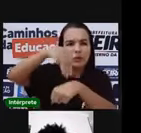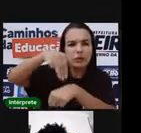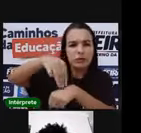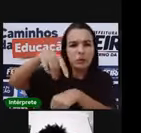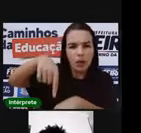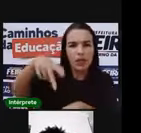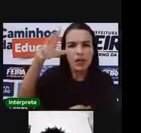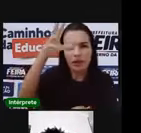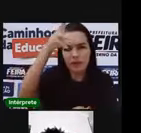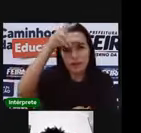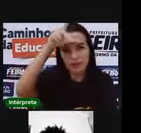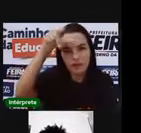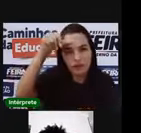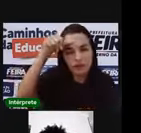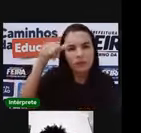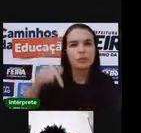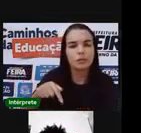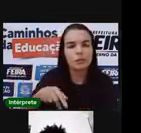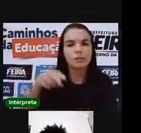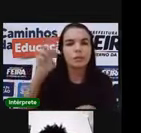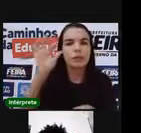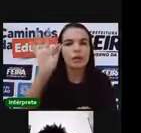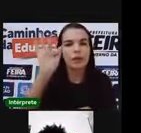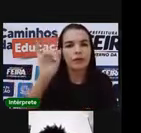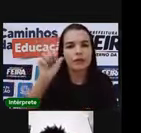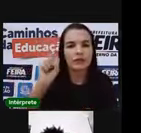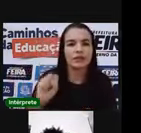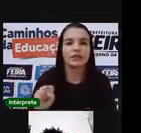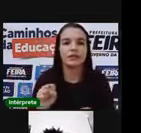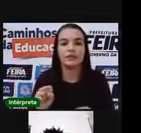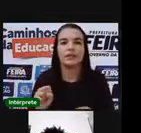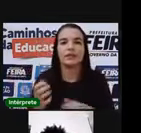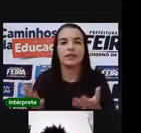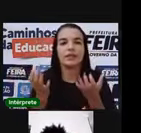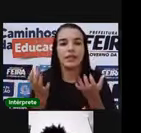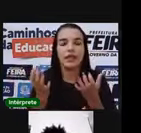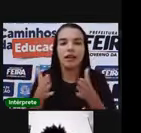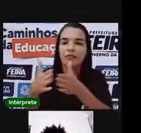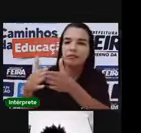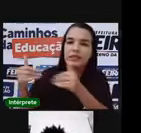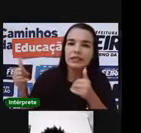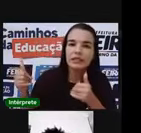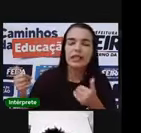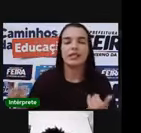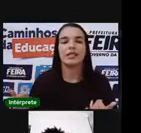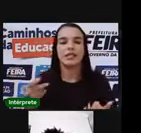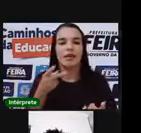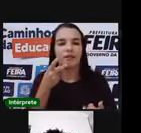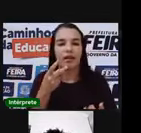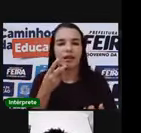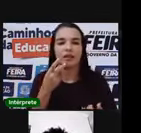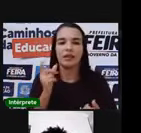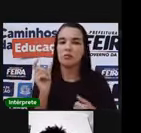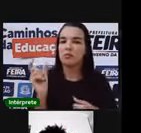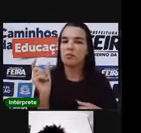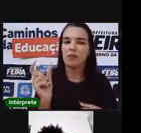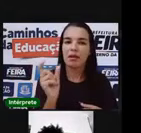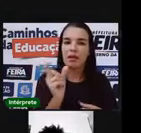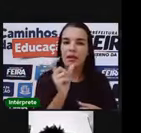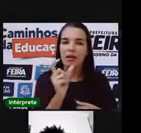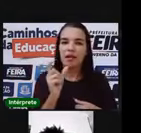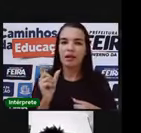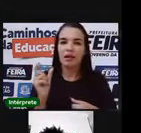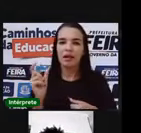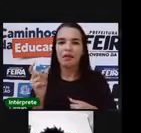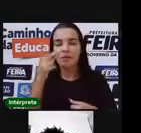peço licença para eu estar adequando essa linguagem minha, não é? De forma, assim, decolonizada, assim, porque eu estou falando para essa rede,